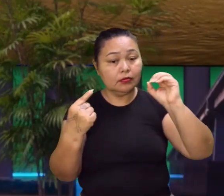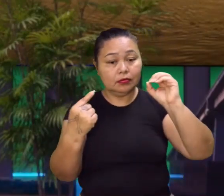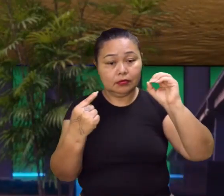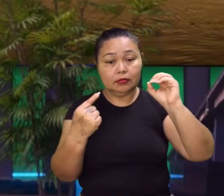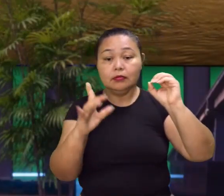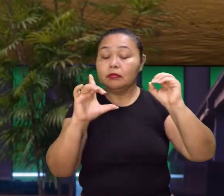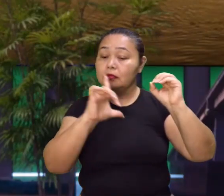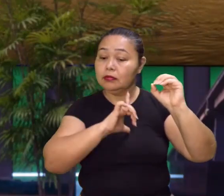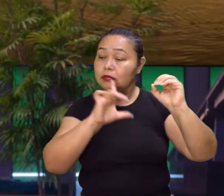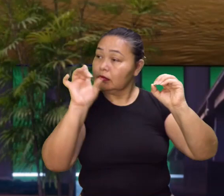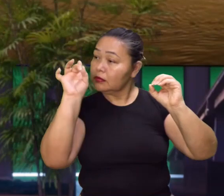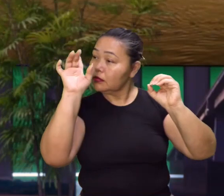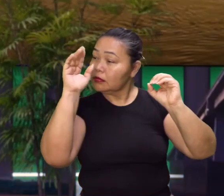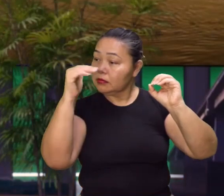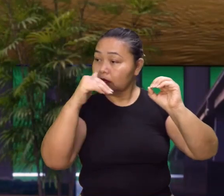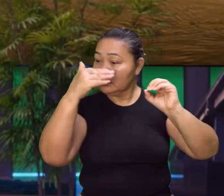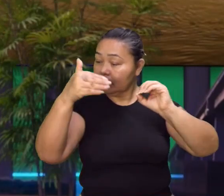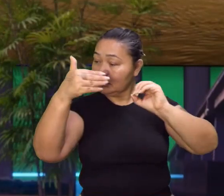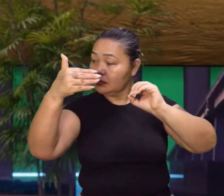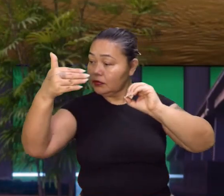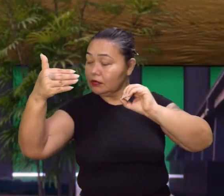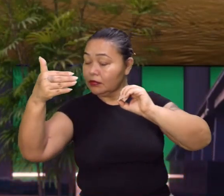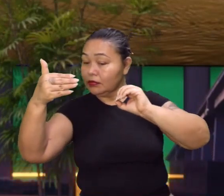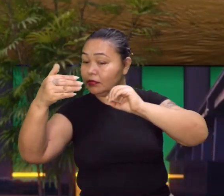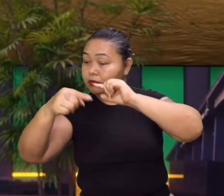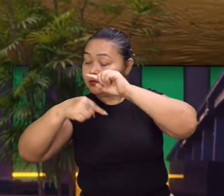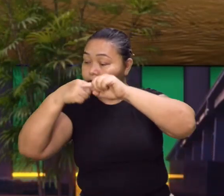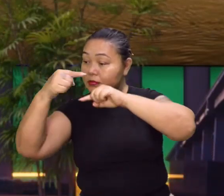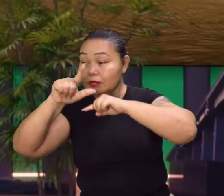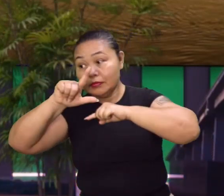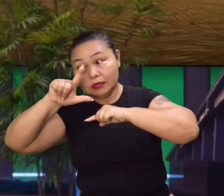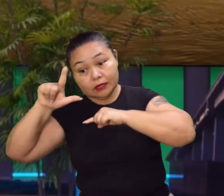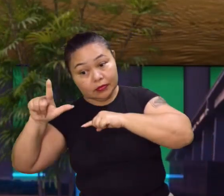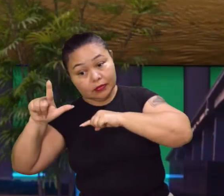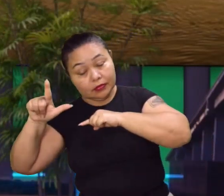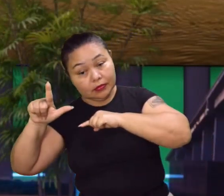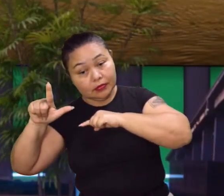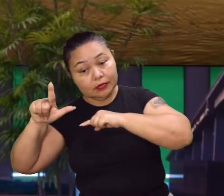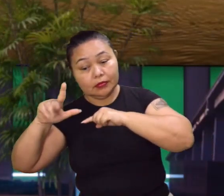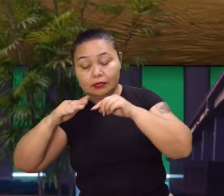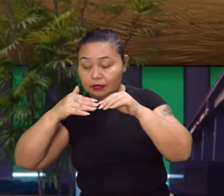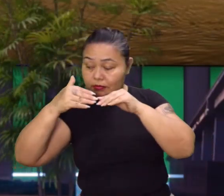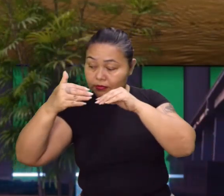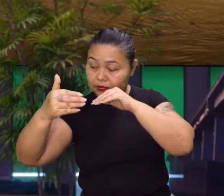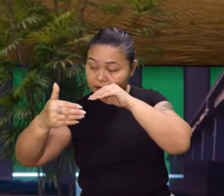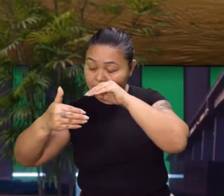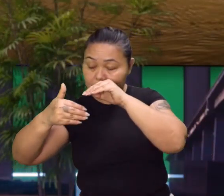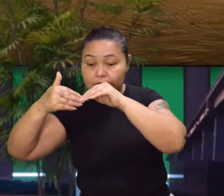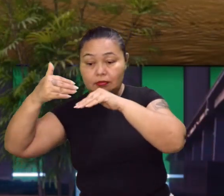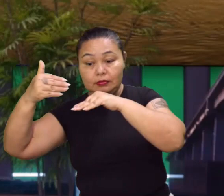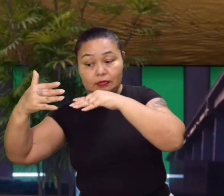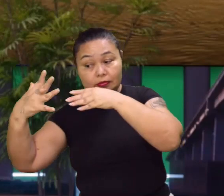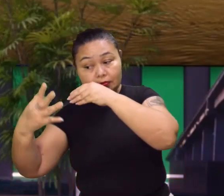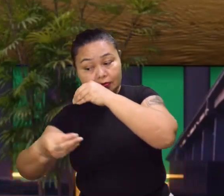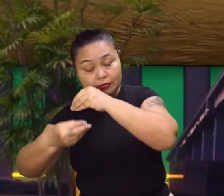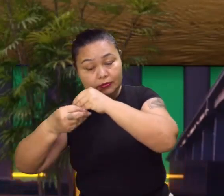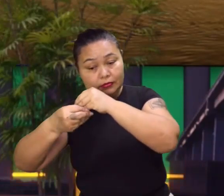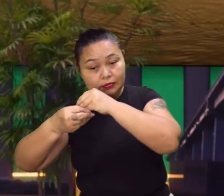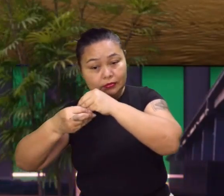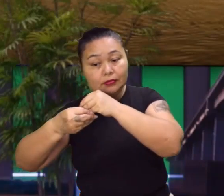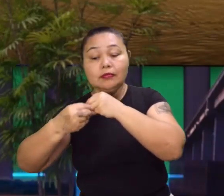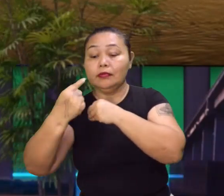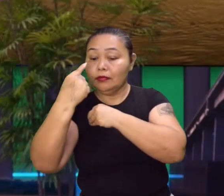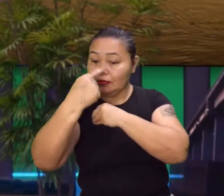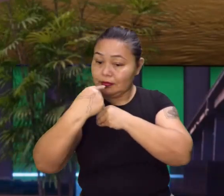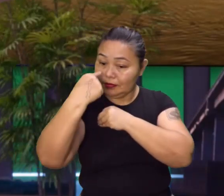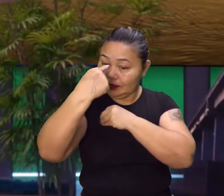A cada grau que eu avanço à minha direita, eu estou indo a leste. Então, a cada grau, eu vou somar mais 1